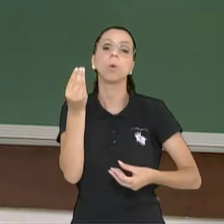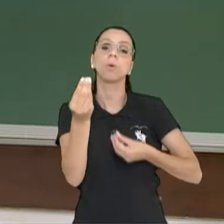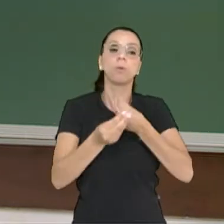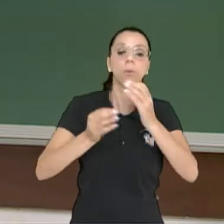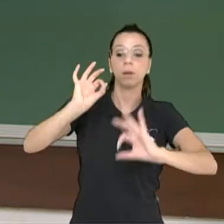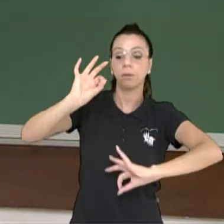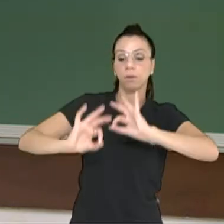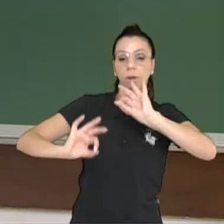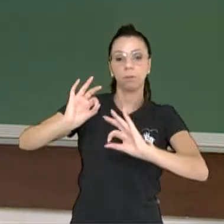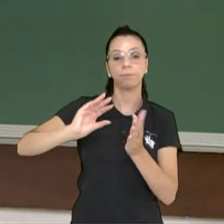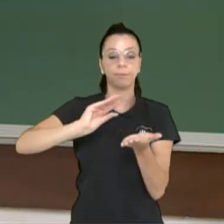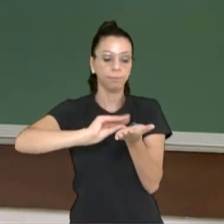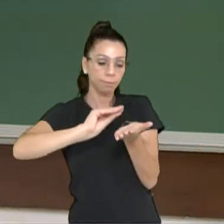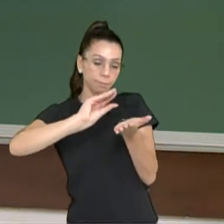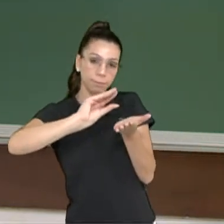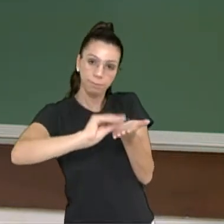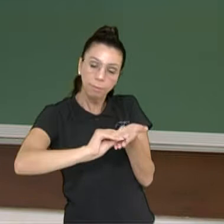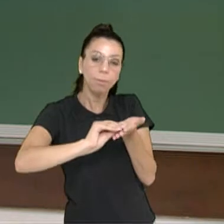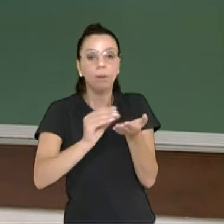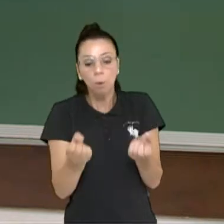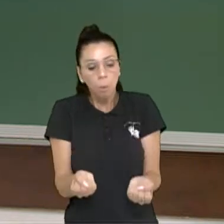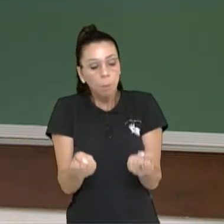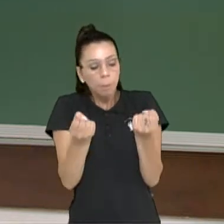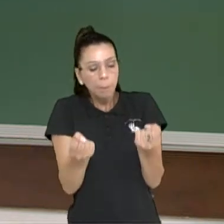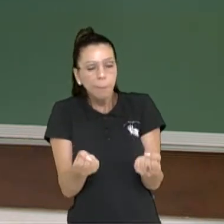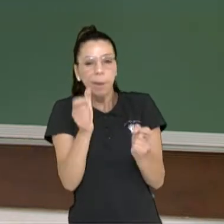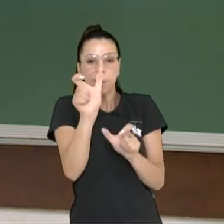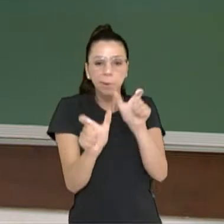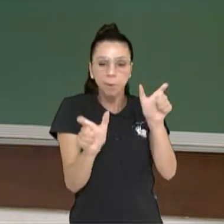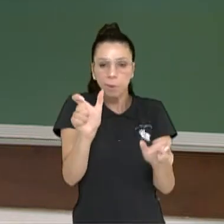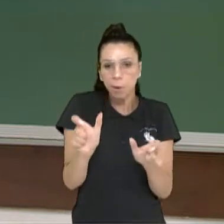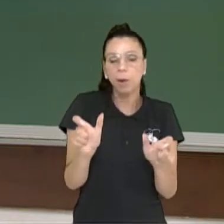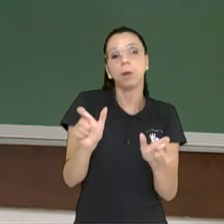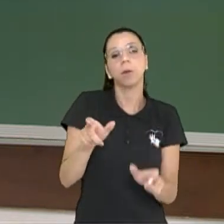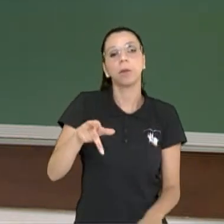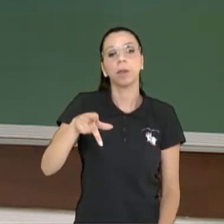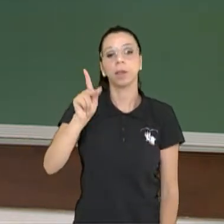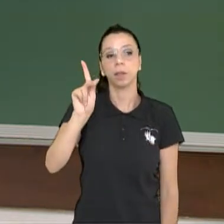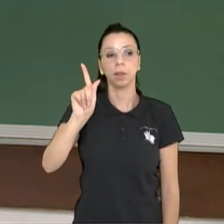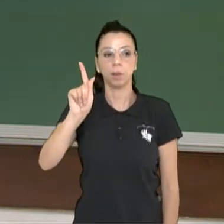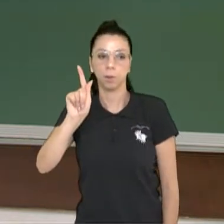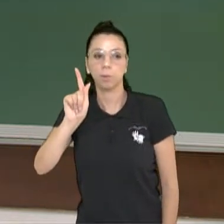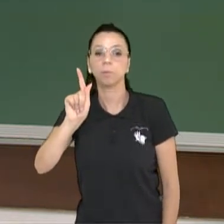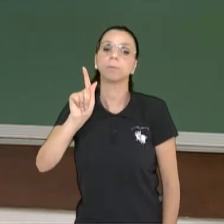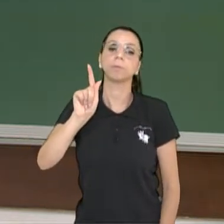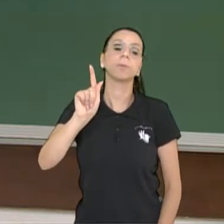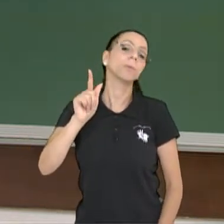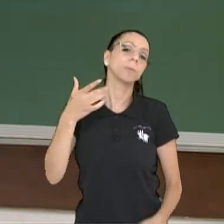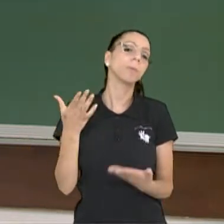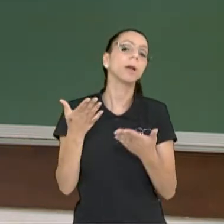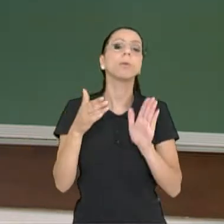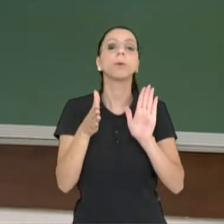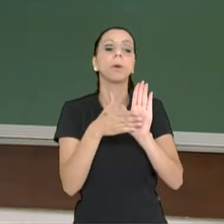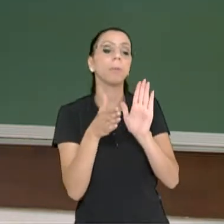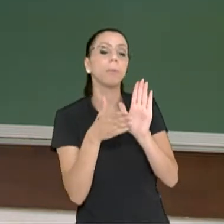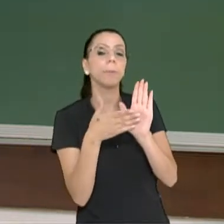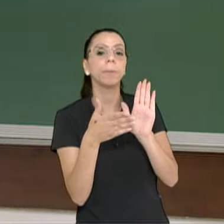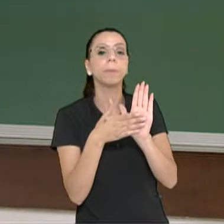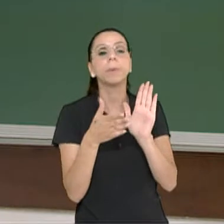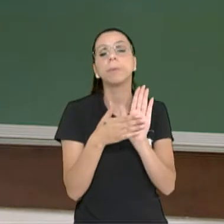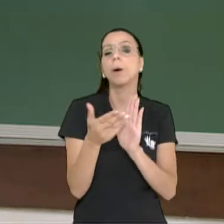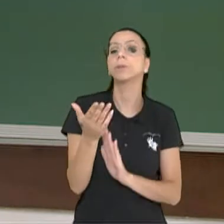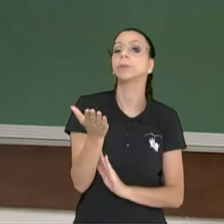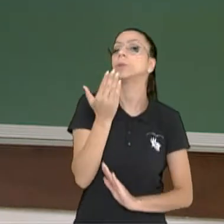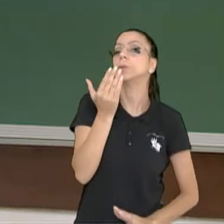esses dados? Tomando o peso dos atletas em quilos, para poder sugerir uma dieta aí para cada